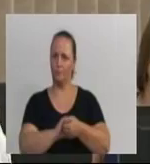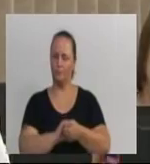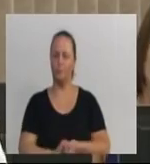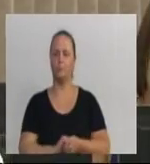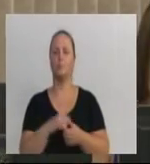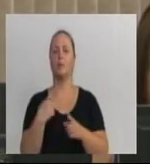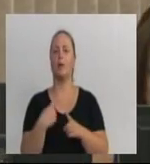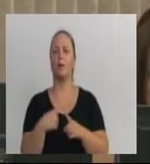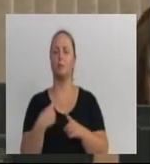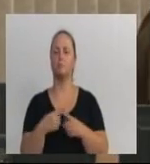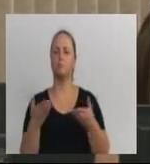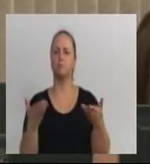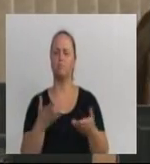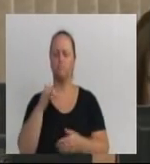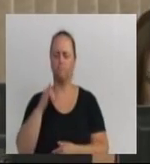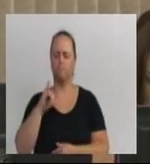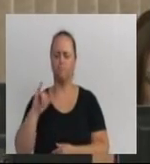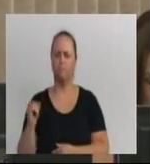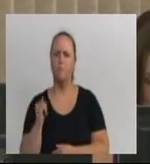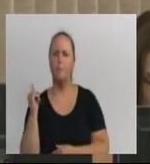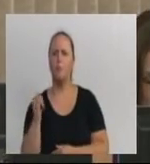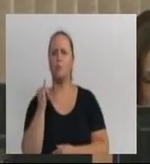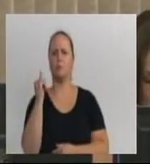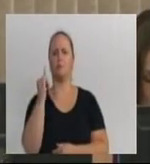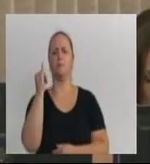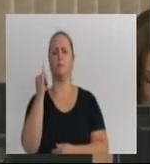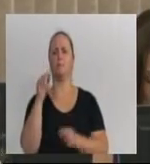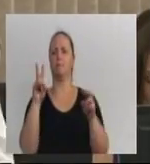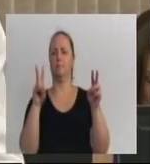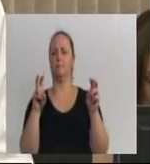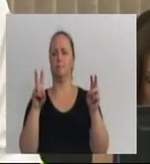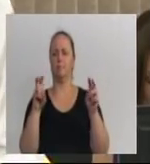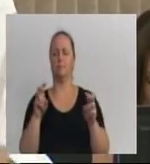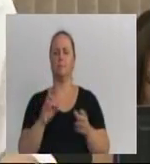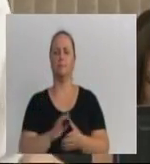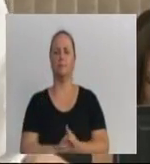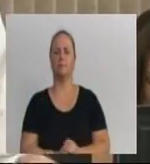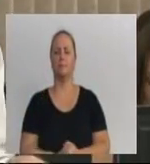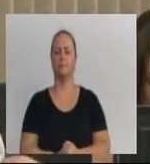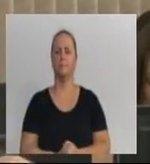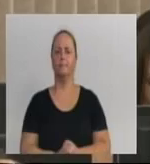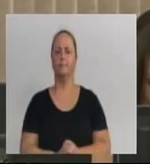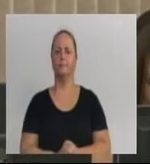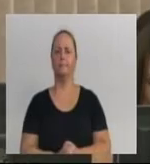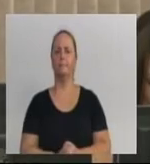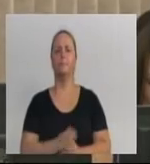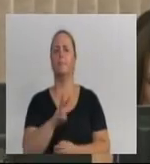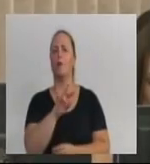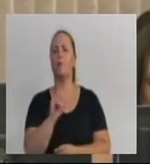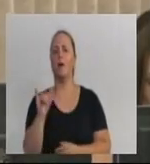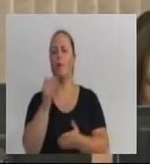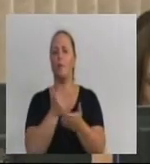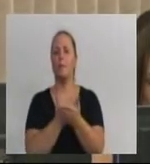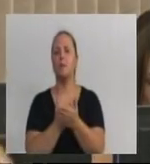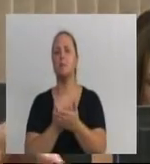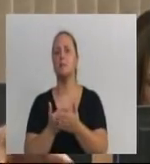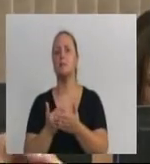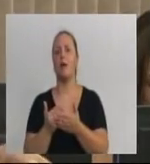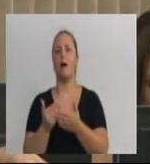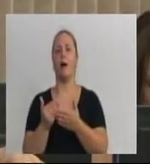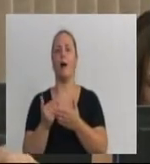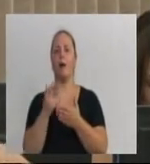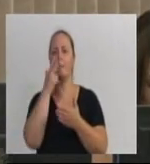e importância do assunto. É, não se vai abrir uma janela, vai se abrir uma